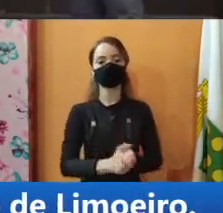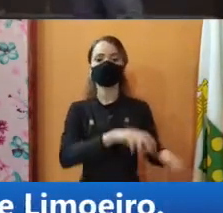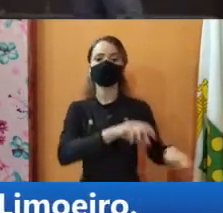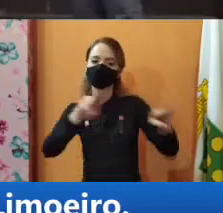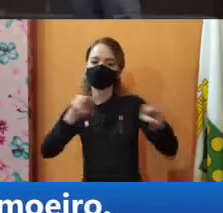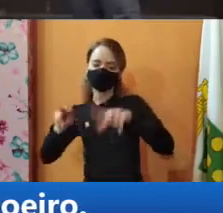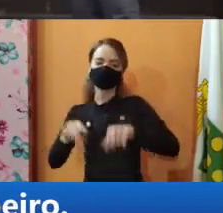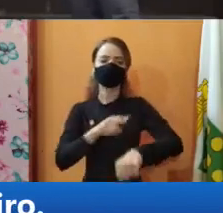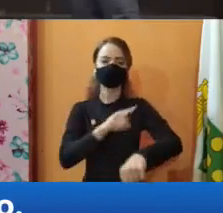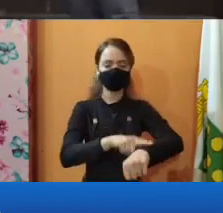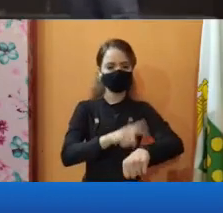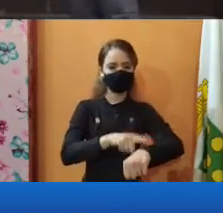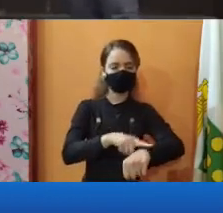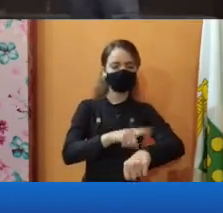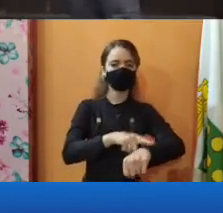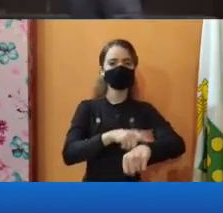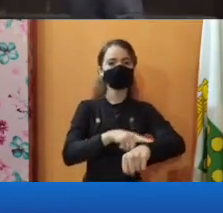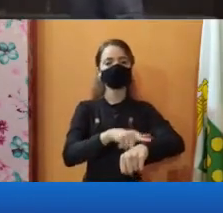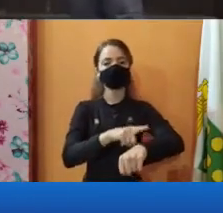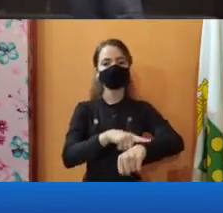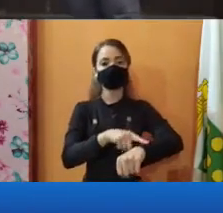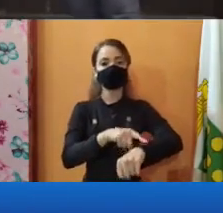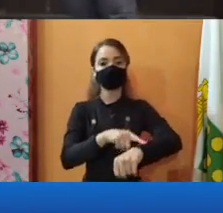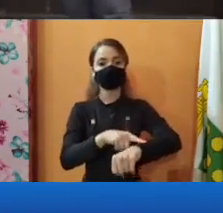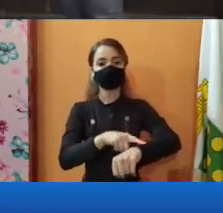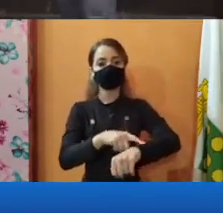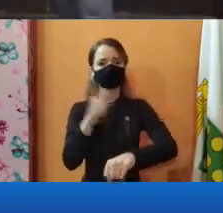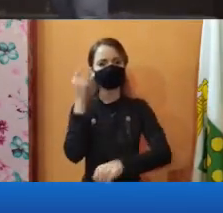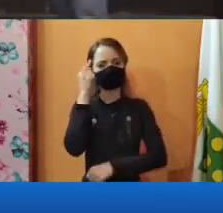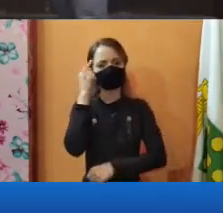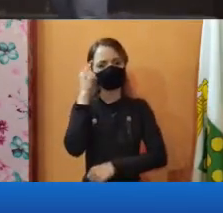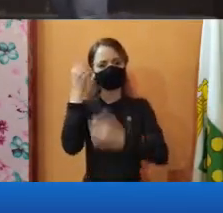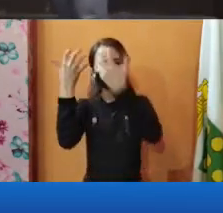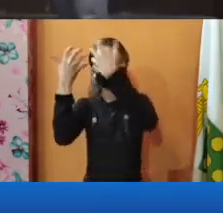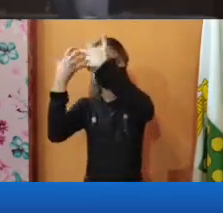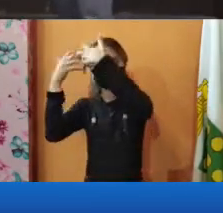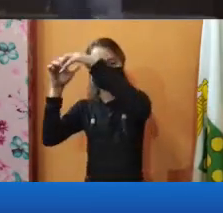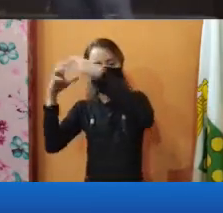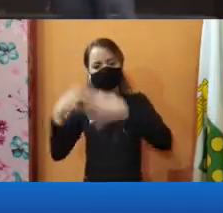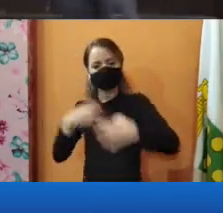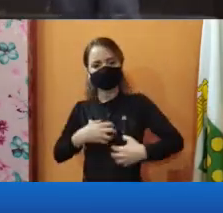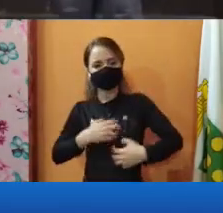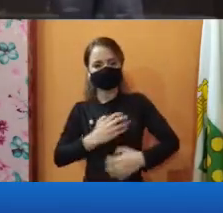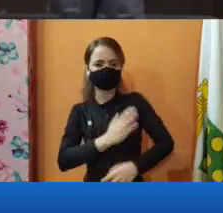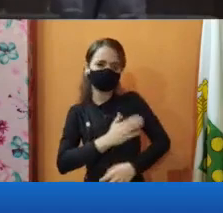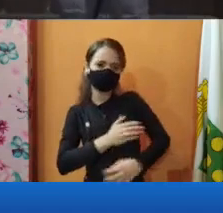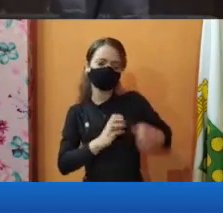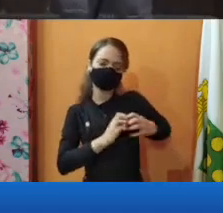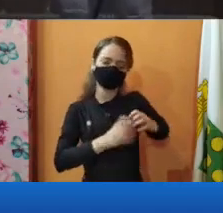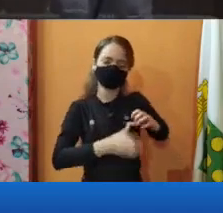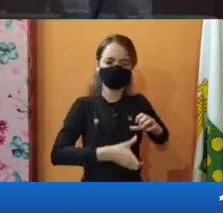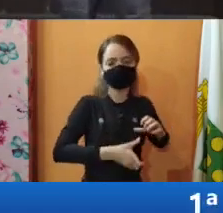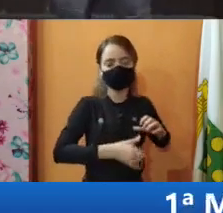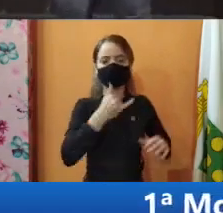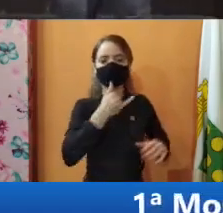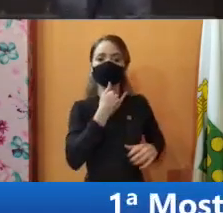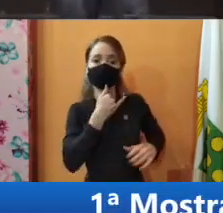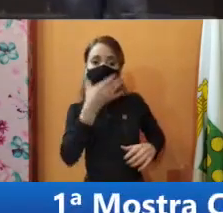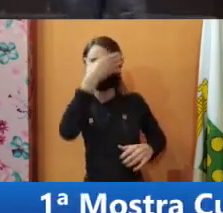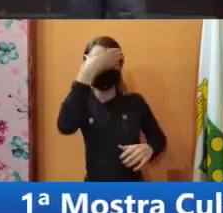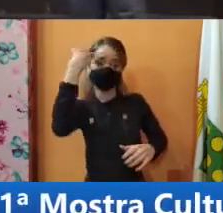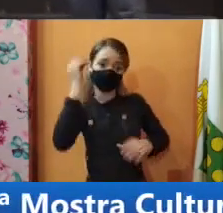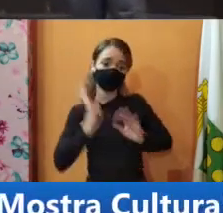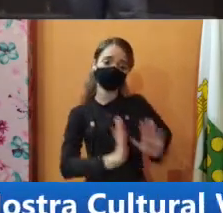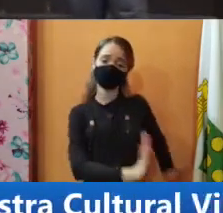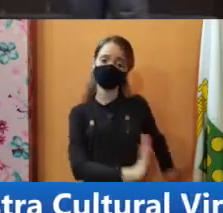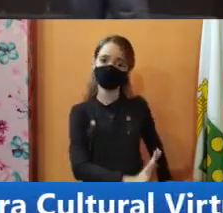alguns momentos, às vezes a gente passa pela nossa cabeça um sentimento, pelo nosso coração também, um pouco de esquecimento. E isso aqui que vocês